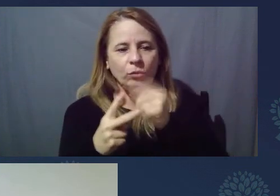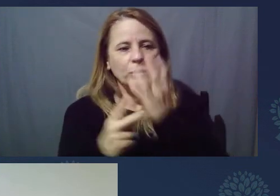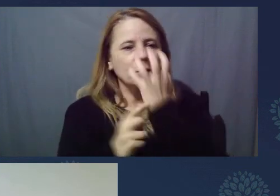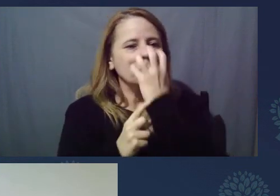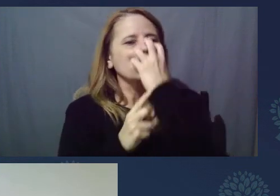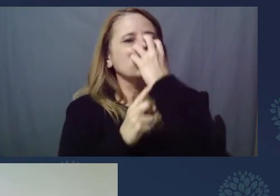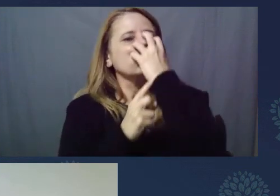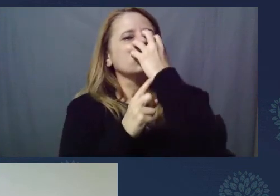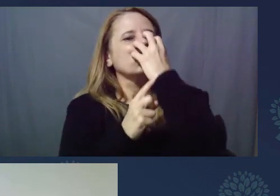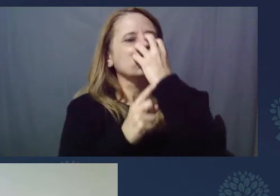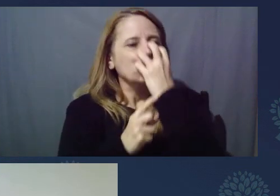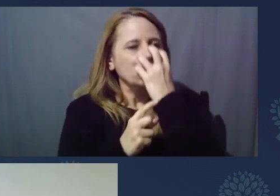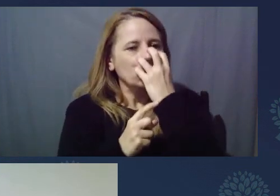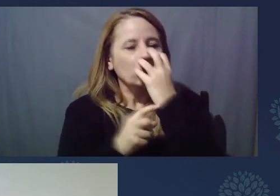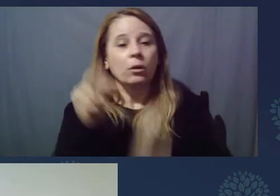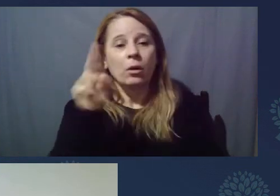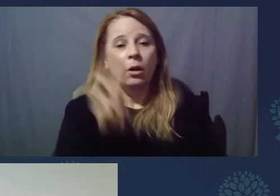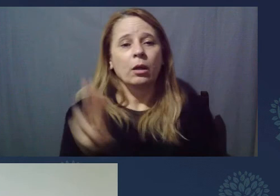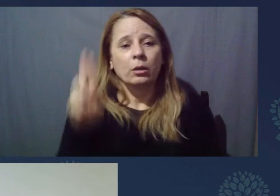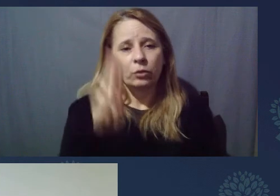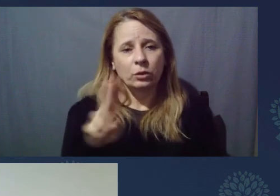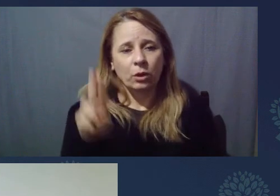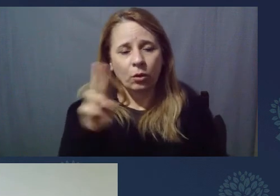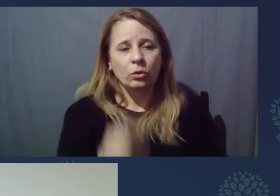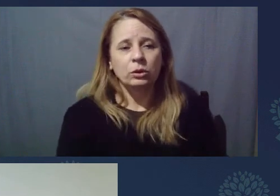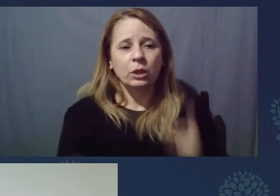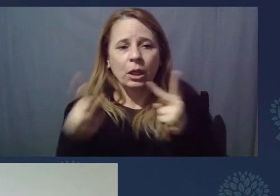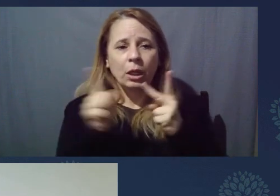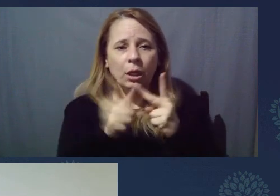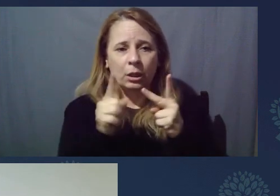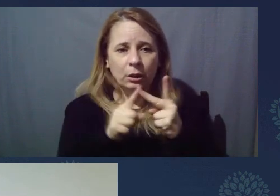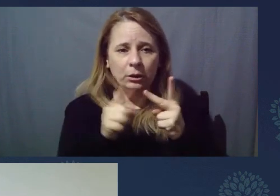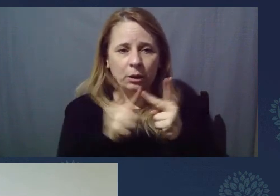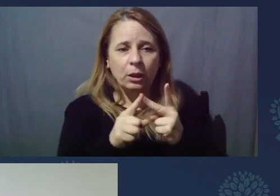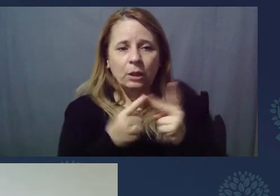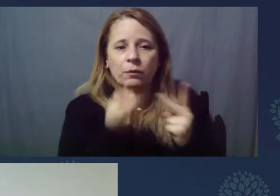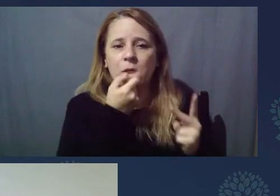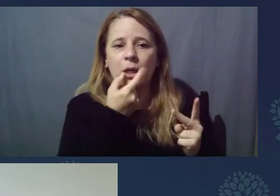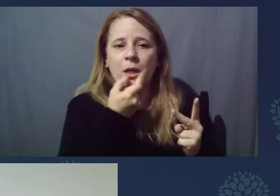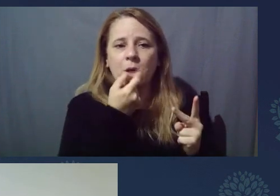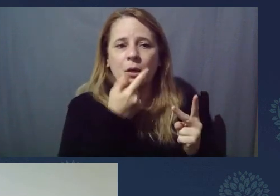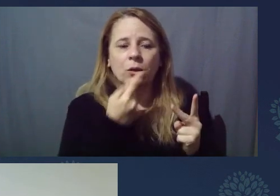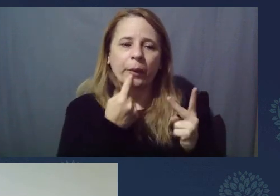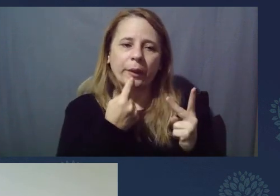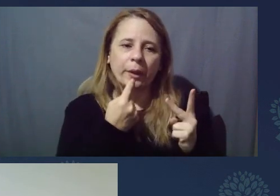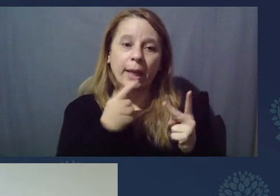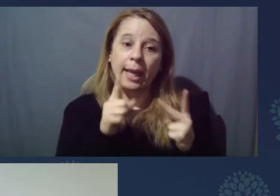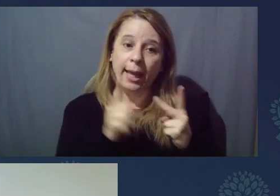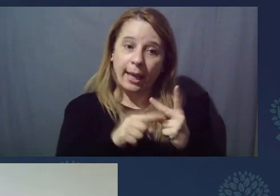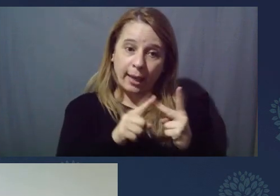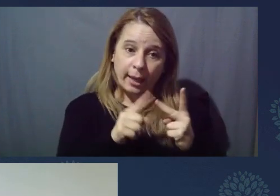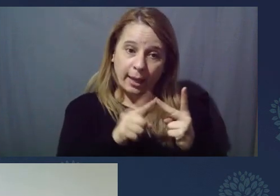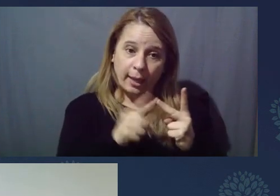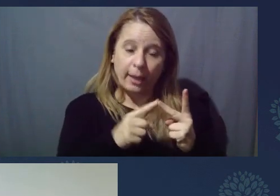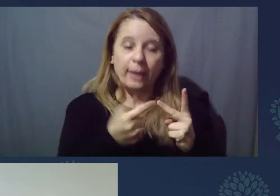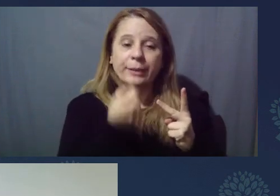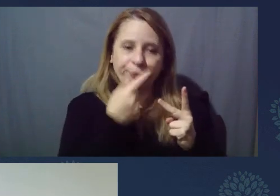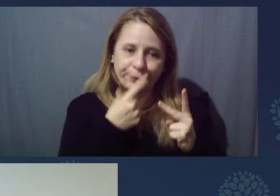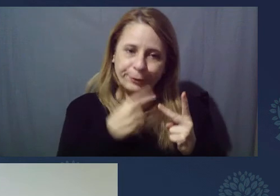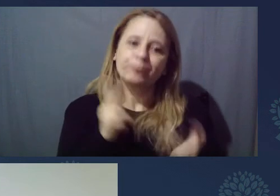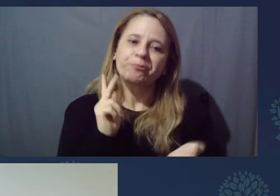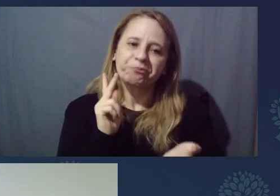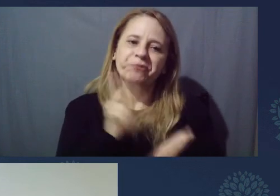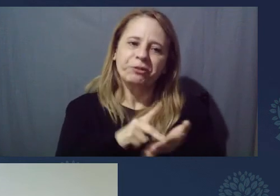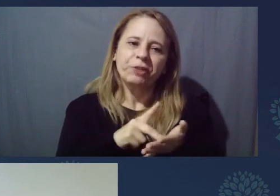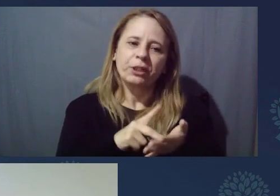que é aquele que você usa, e tem também aquele corticoide que você toma por via oral. O corticoide por via oral, sim, ele faz perder